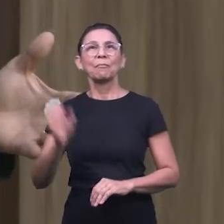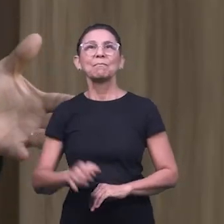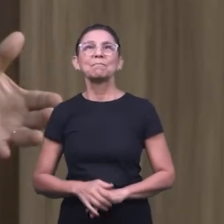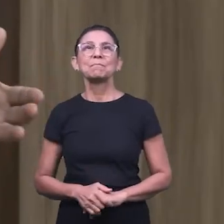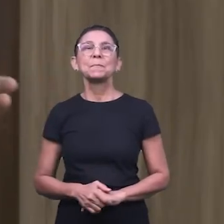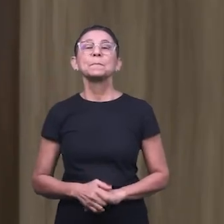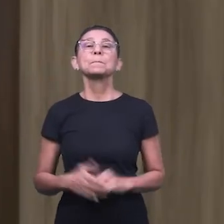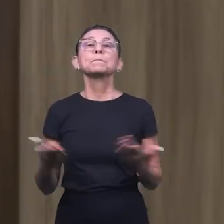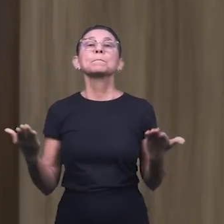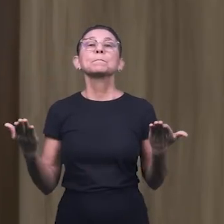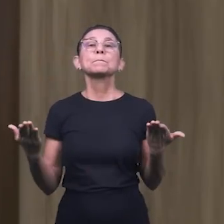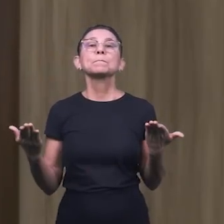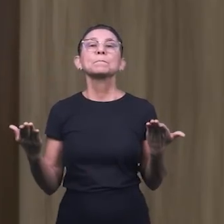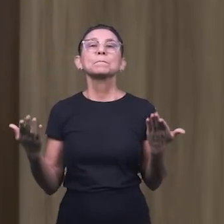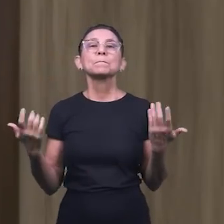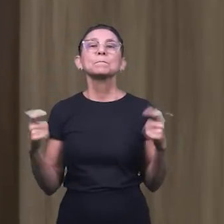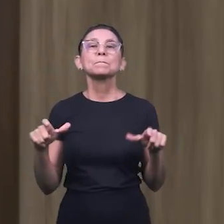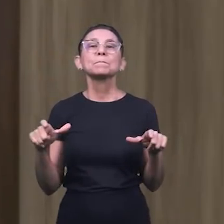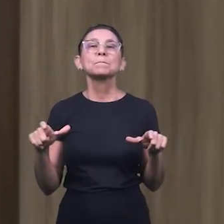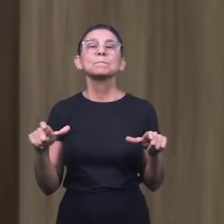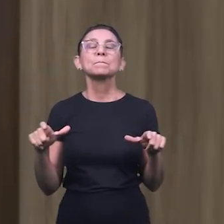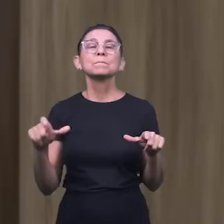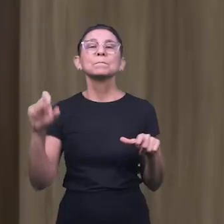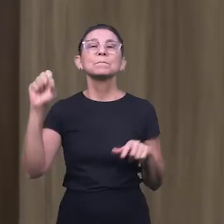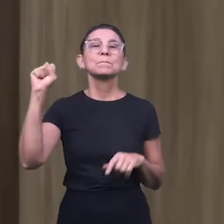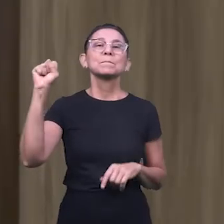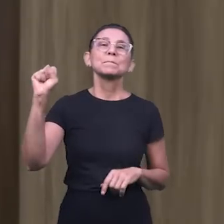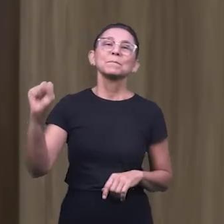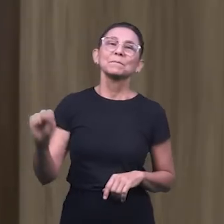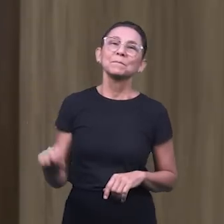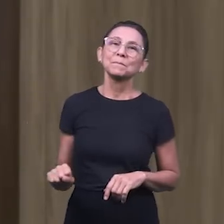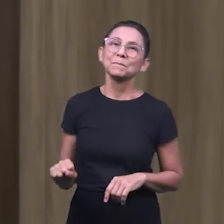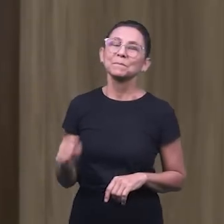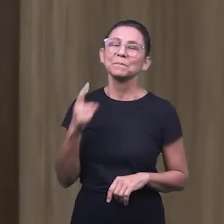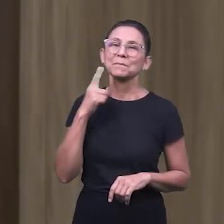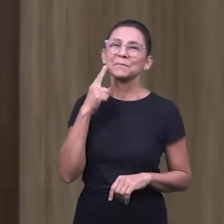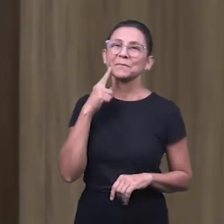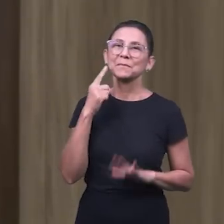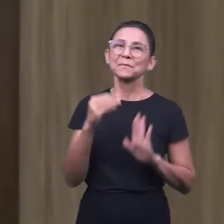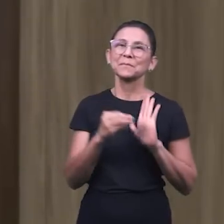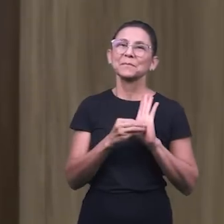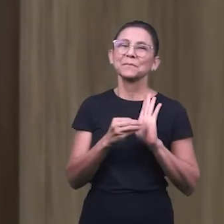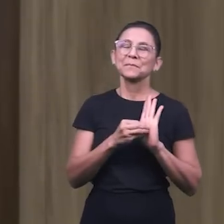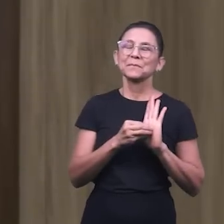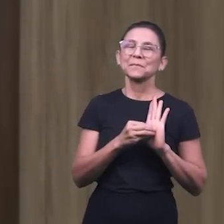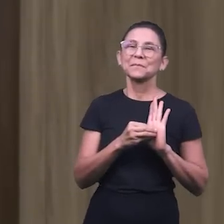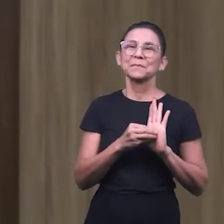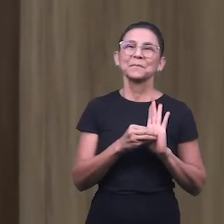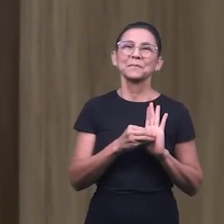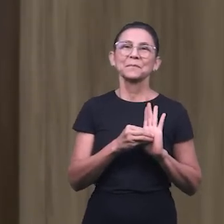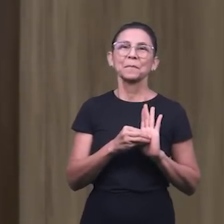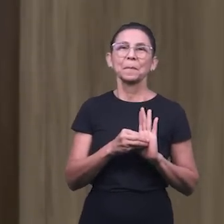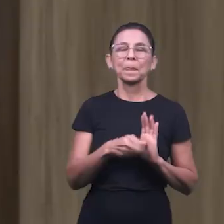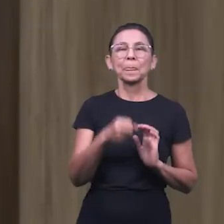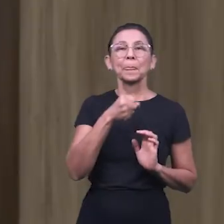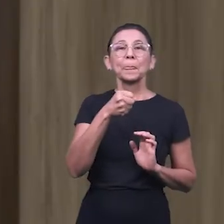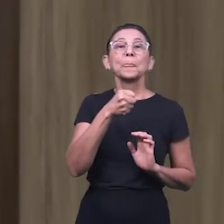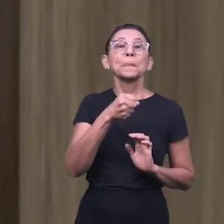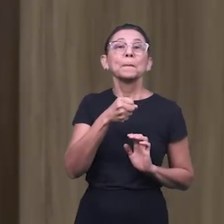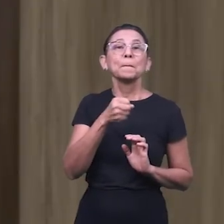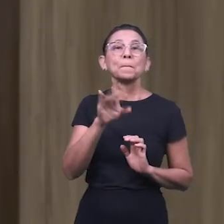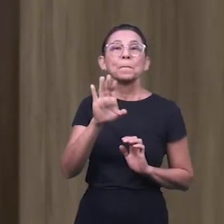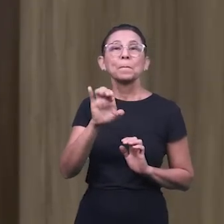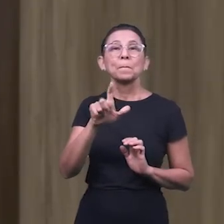nós vamos para onde? Vamos para a região sul. Vamos começar com os conteúdos dessa região, falando com o nosso correspondente, o